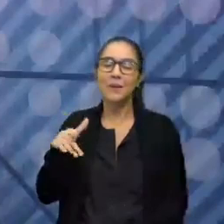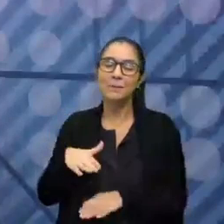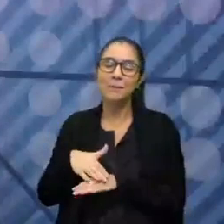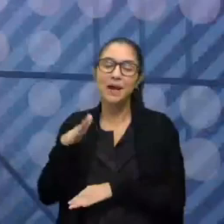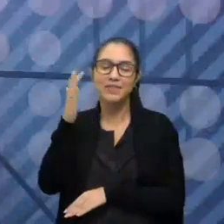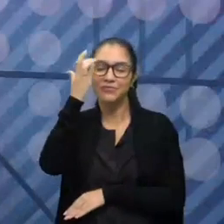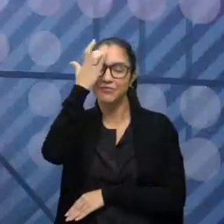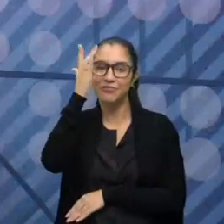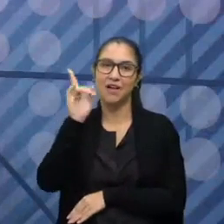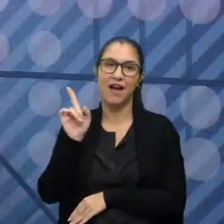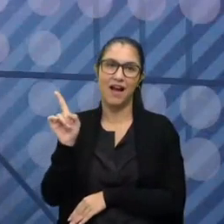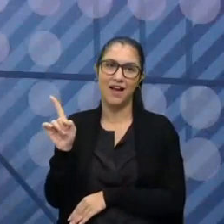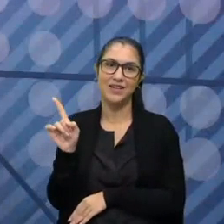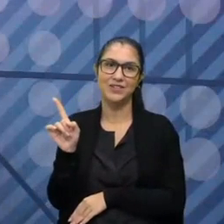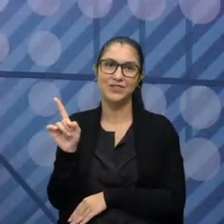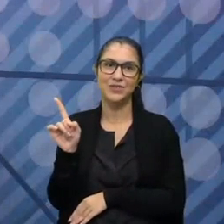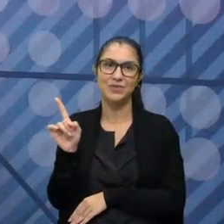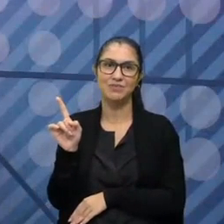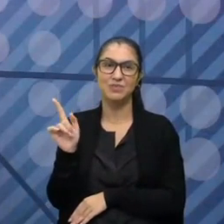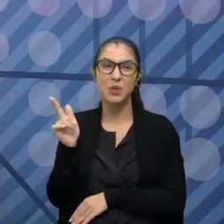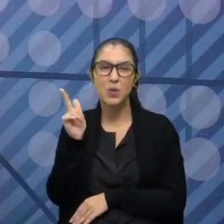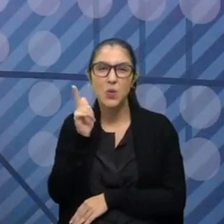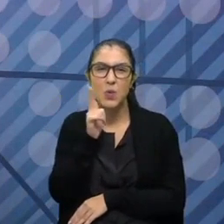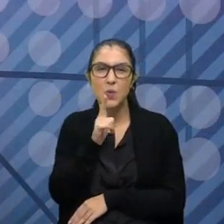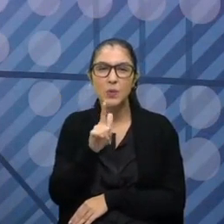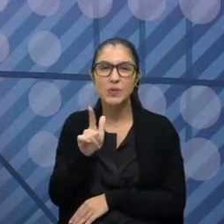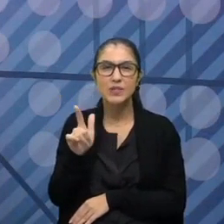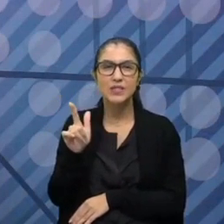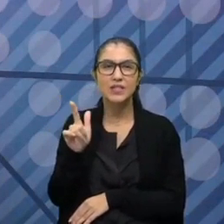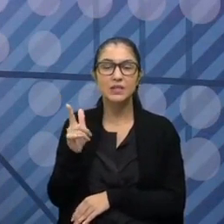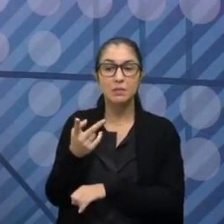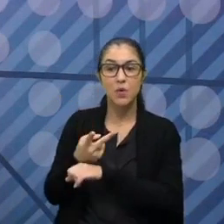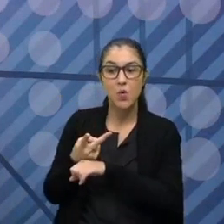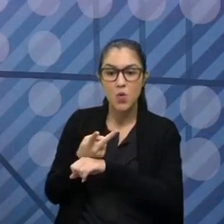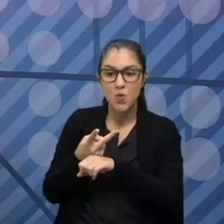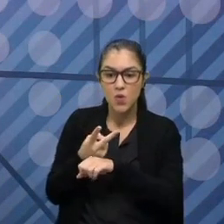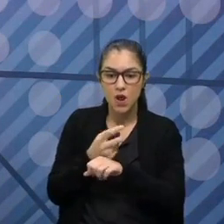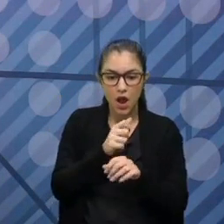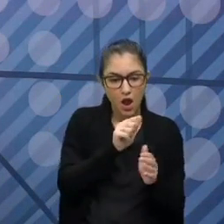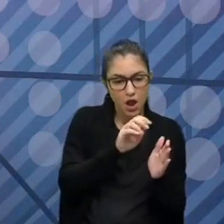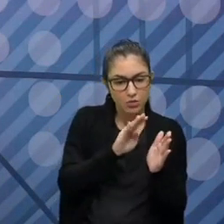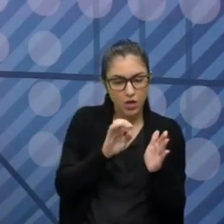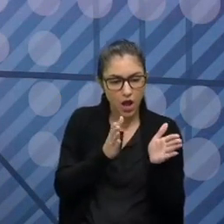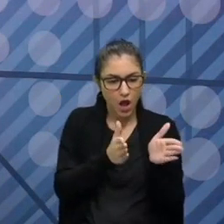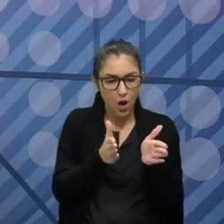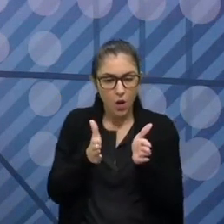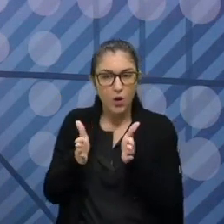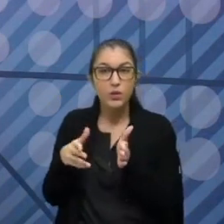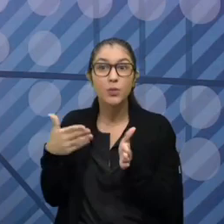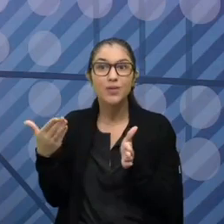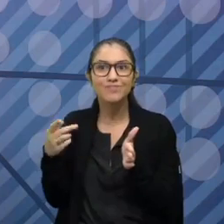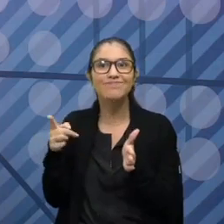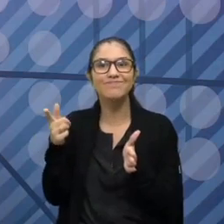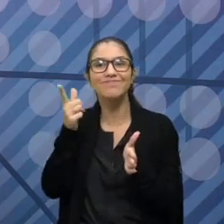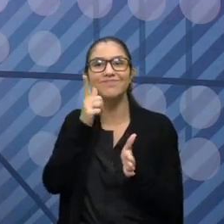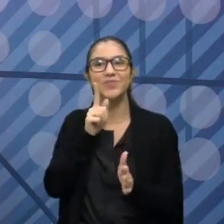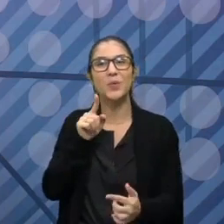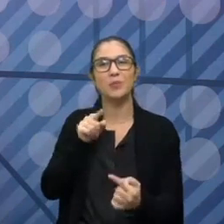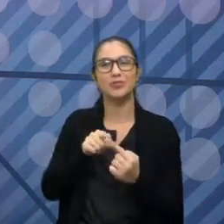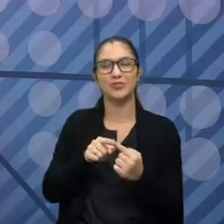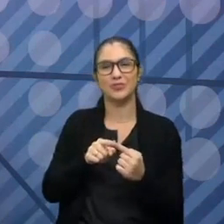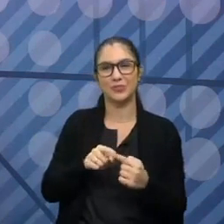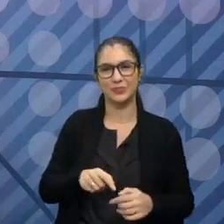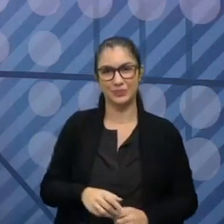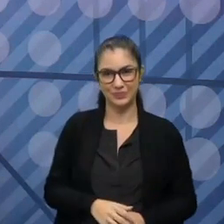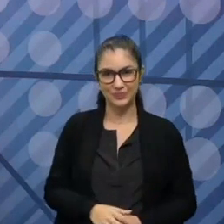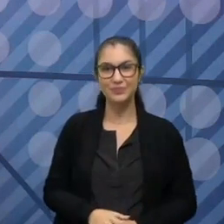mais fácil ele procurar o alfabeto, procurar a ordem alfabética. Aí nós atingimos o nosso